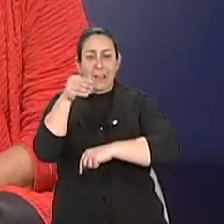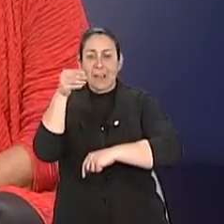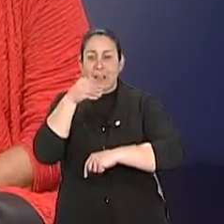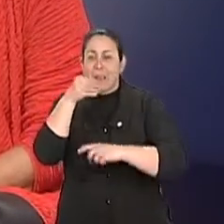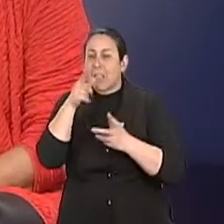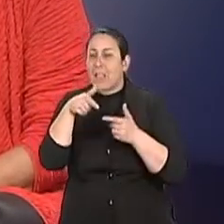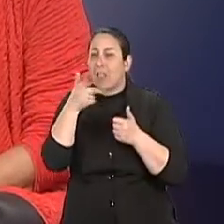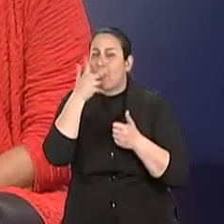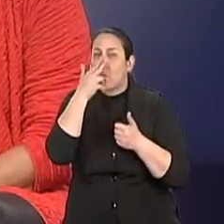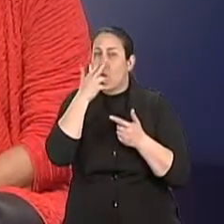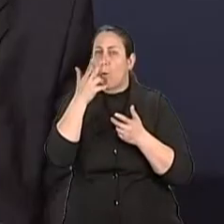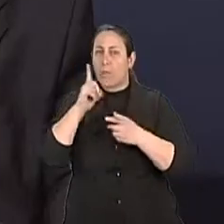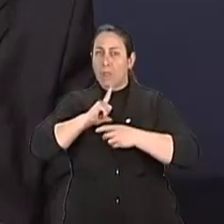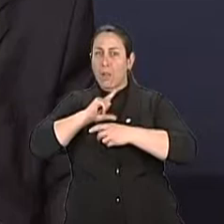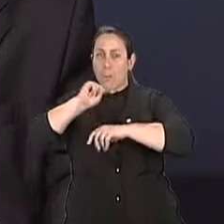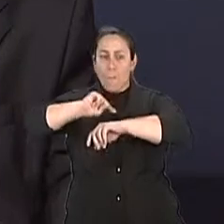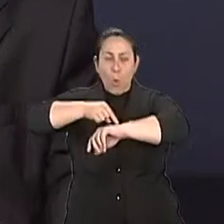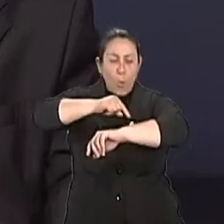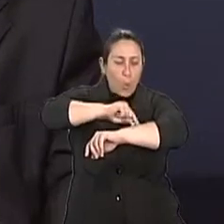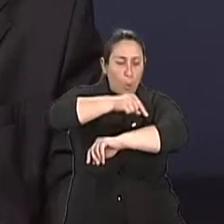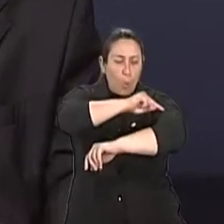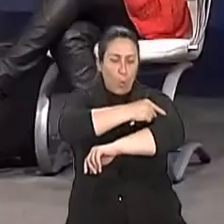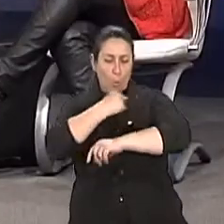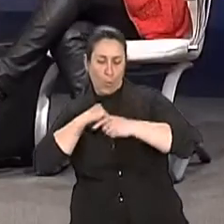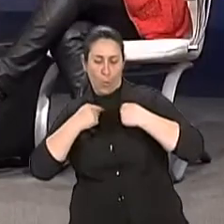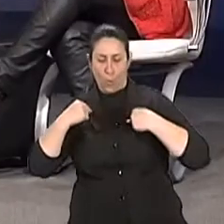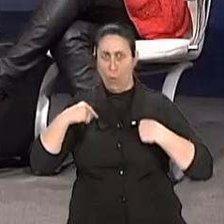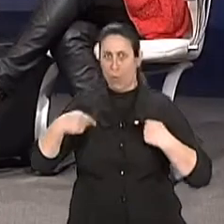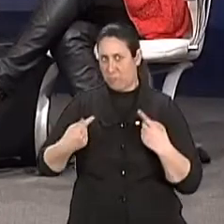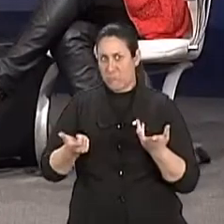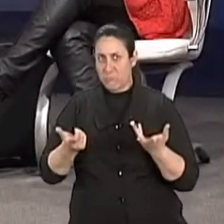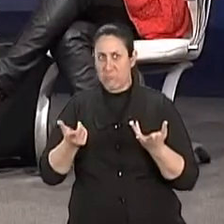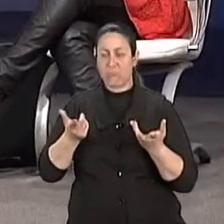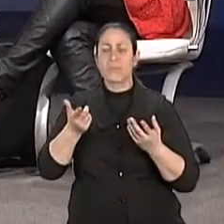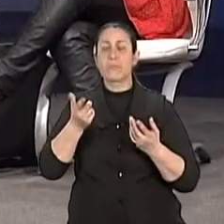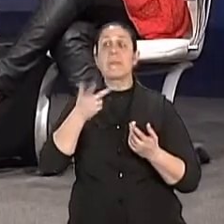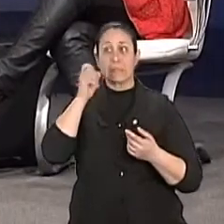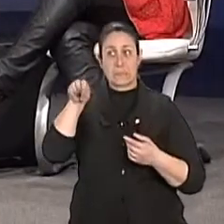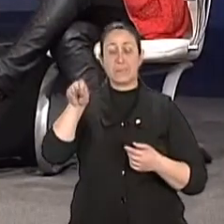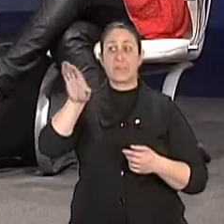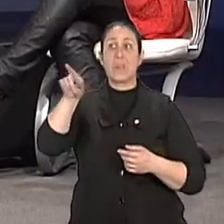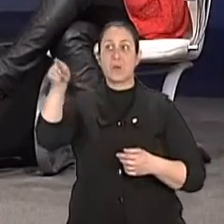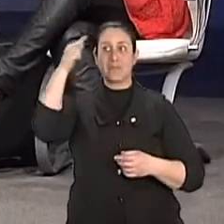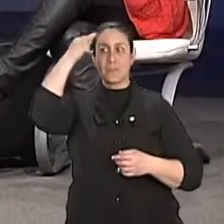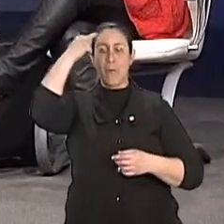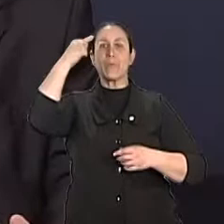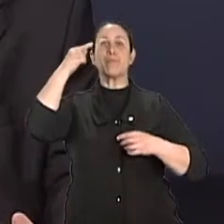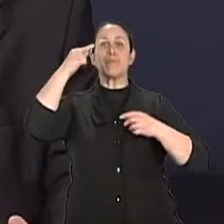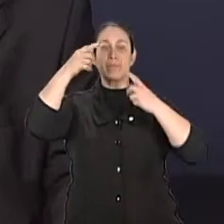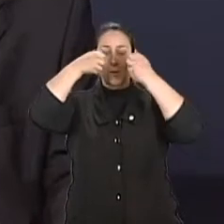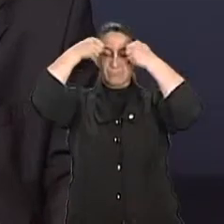pontos de cavidade, é isso? Posso dizer assim, como uma leiga? Isso, ele tem uma arquitetura, o tecido ósseo tem uma